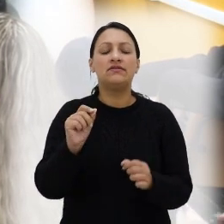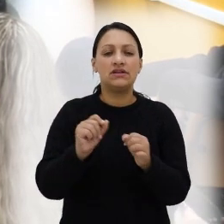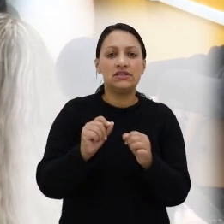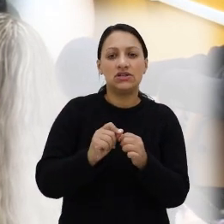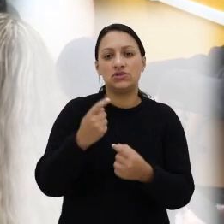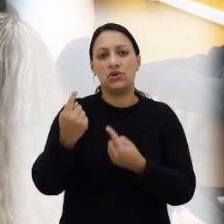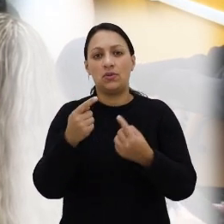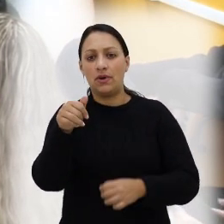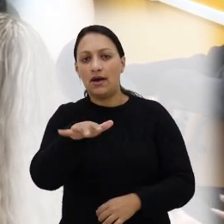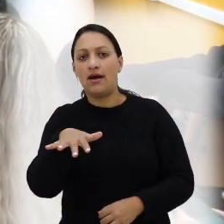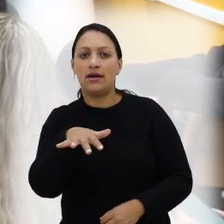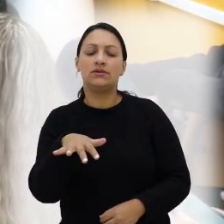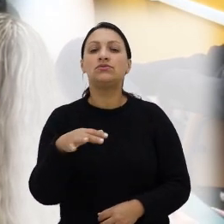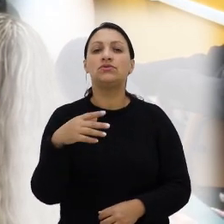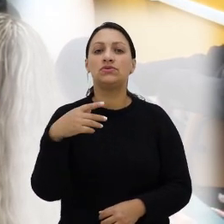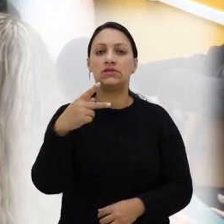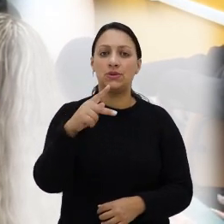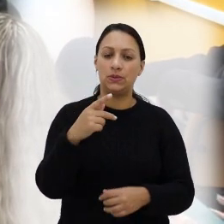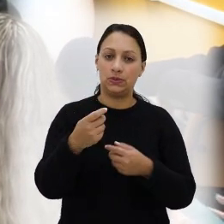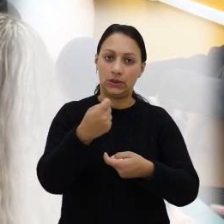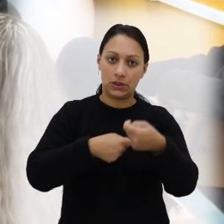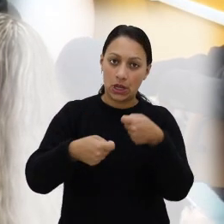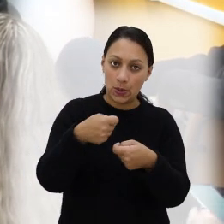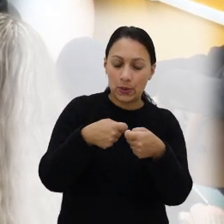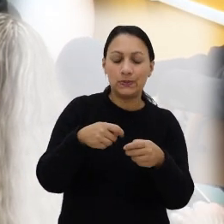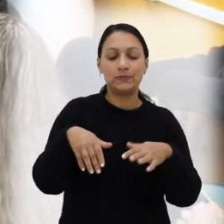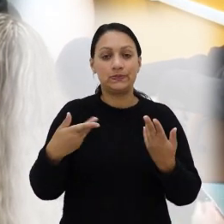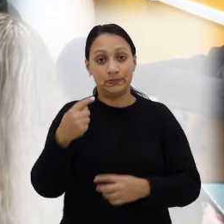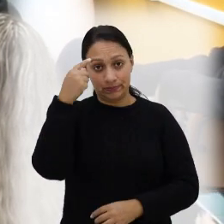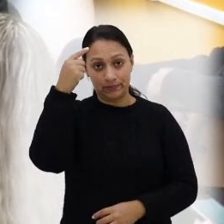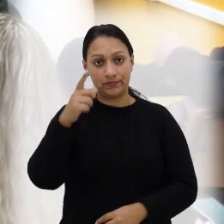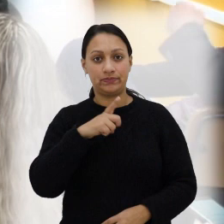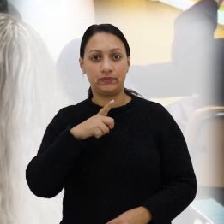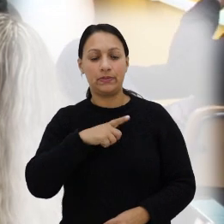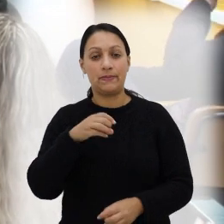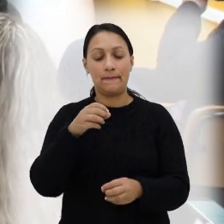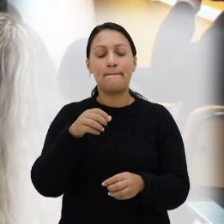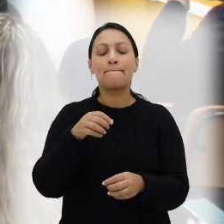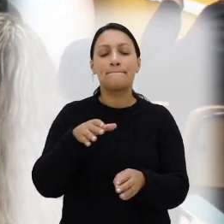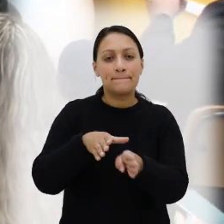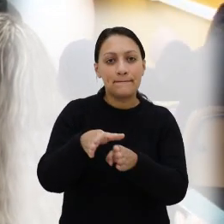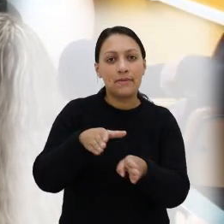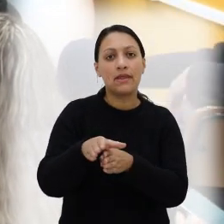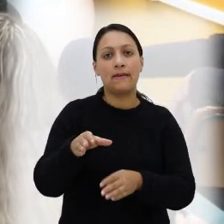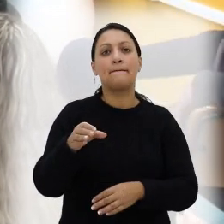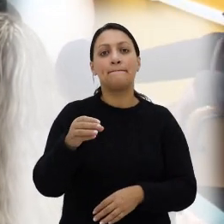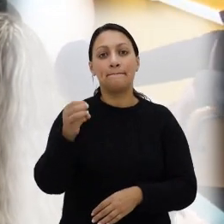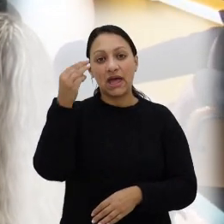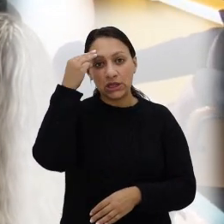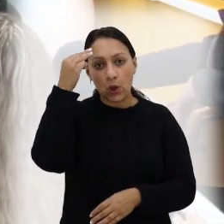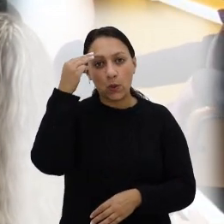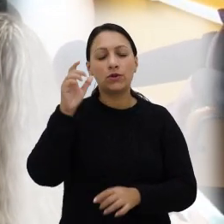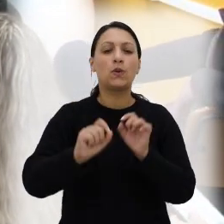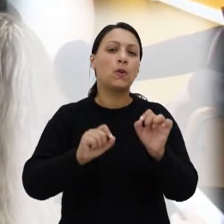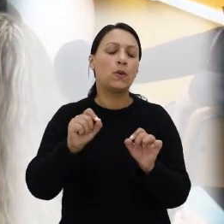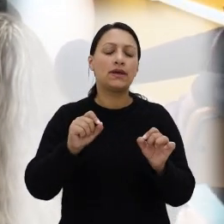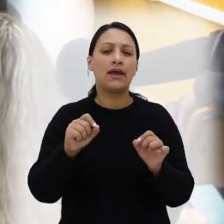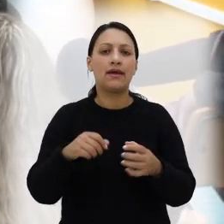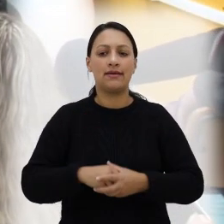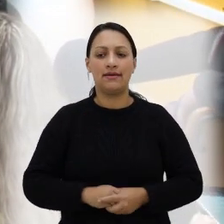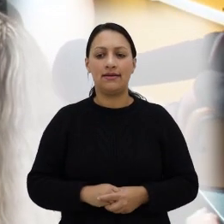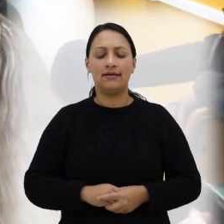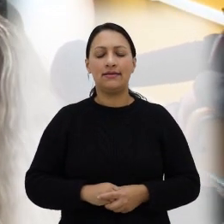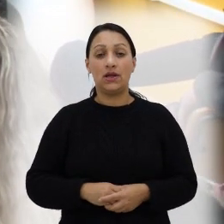parte ou do negócio de vocês. Então, a ideia é que a gente tem mentores que estão destacados hoje